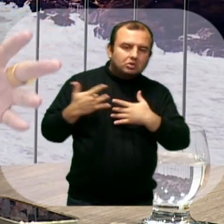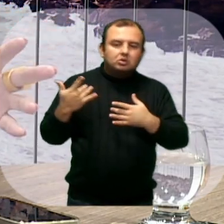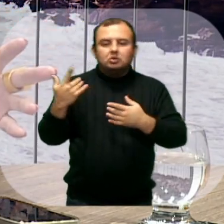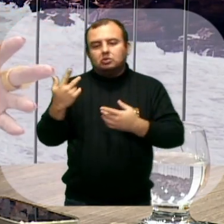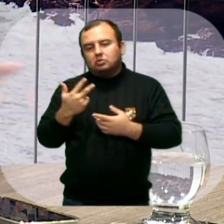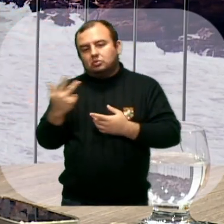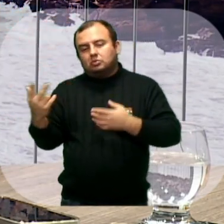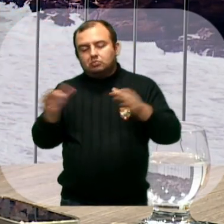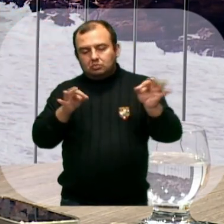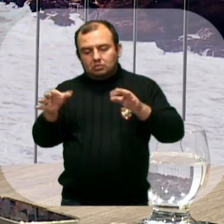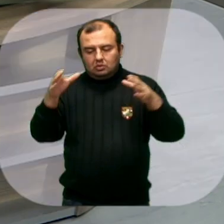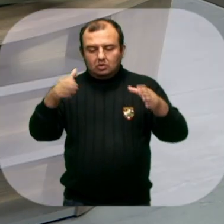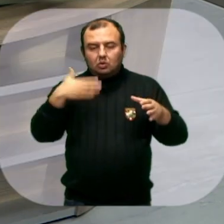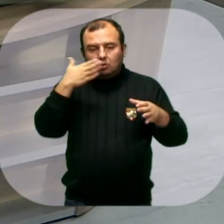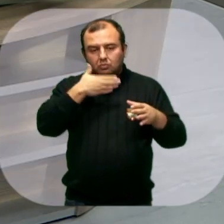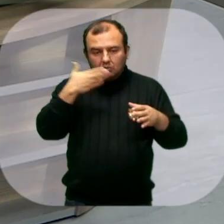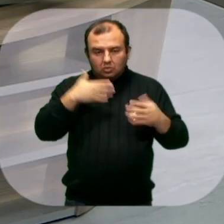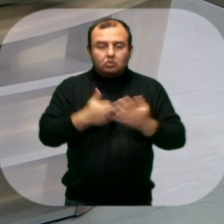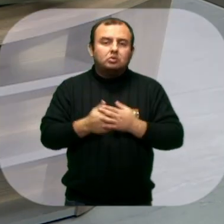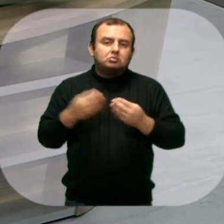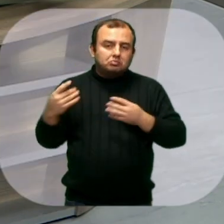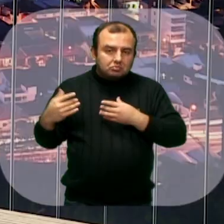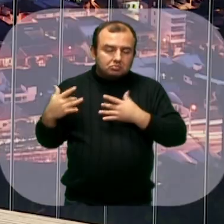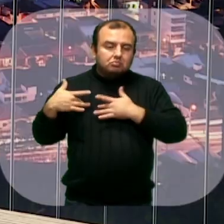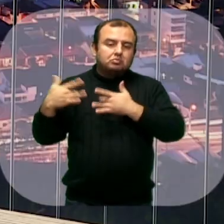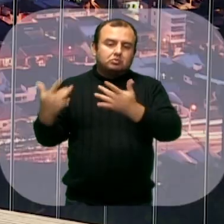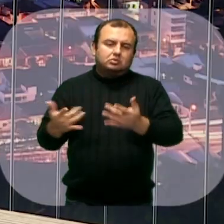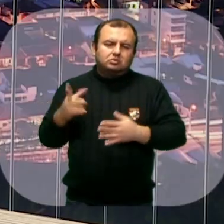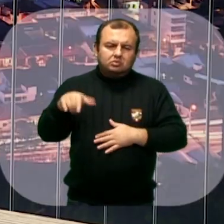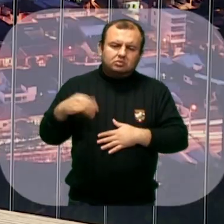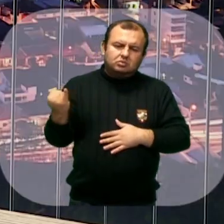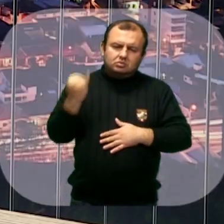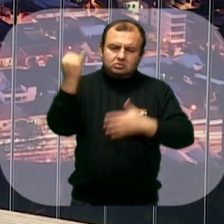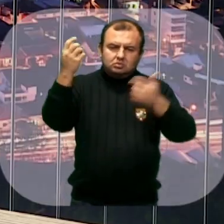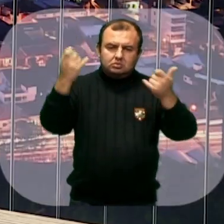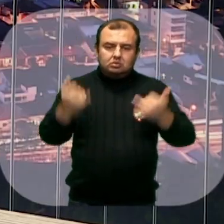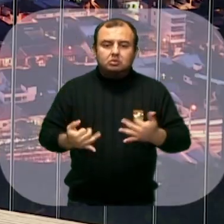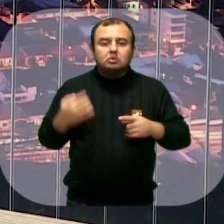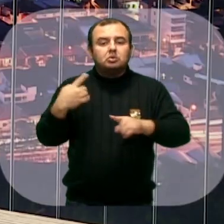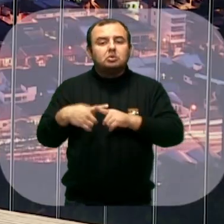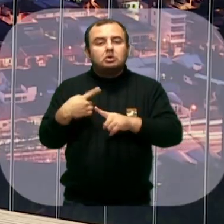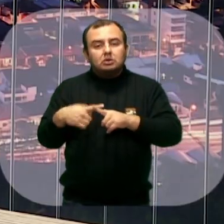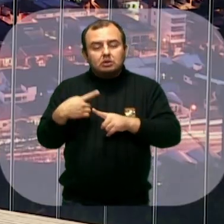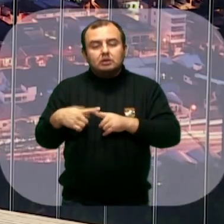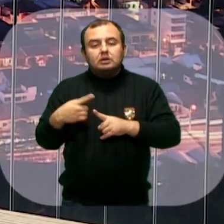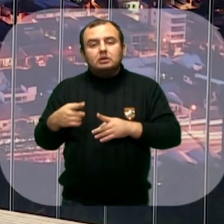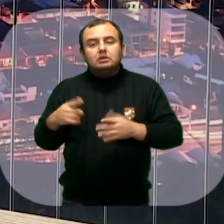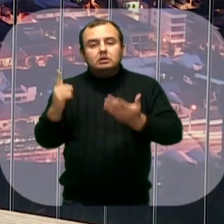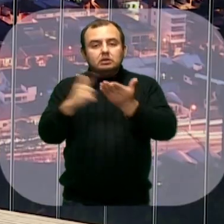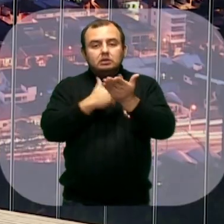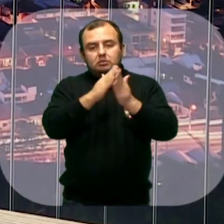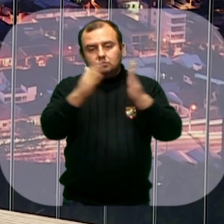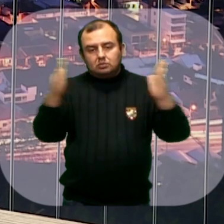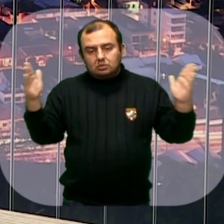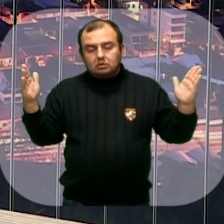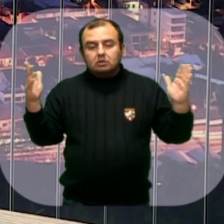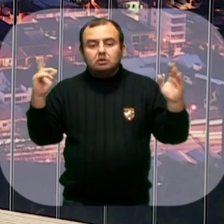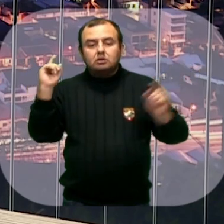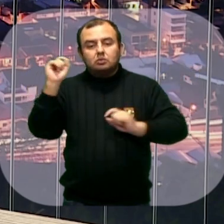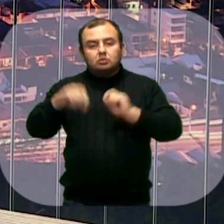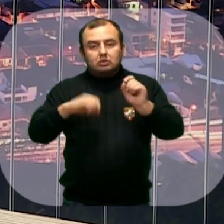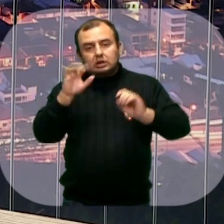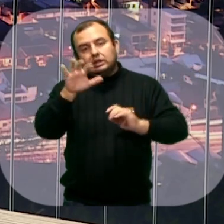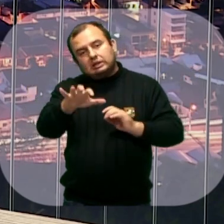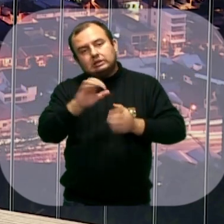confeiteiros doaram o bolo. E como é importante isso que tu estás dizendo, por quê? Porque a biblioteca pública, ela deveria exatamente